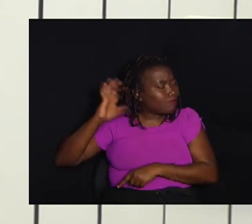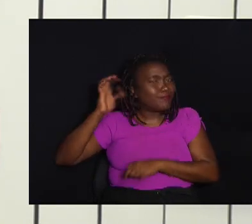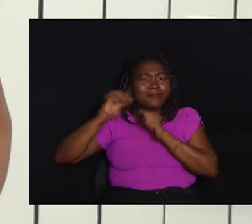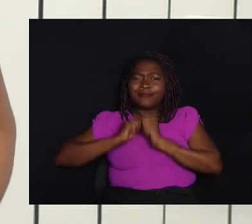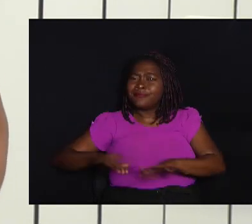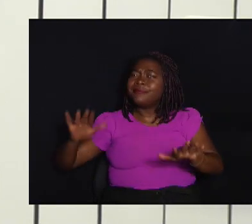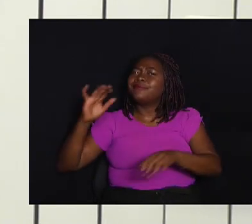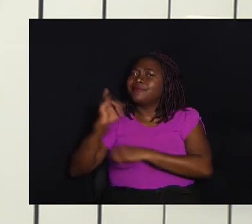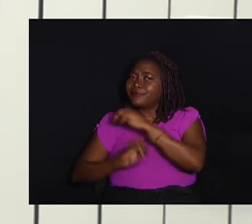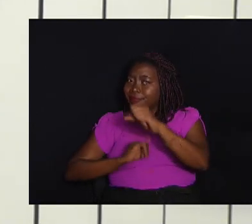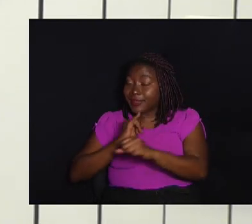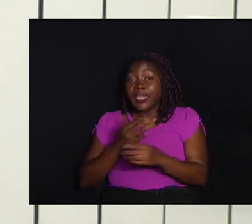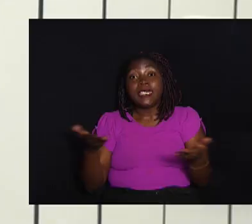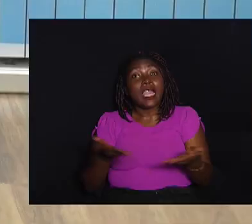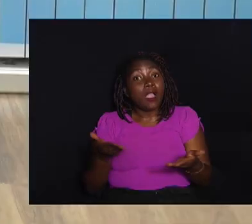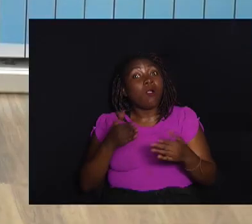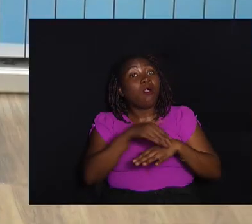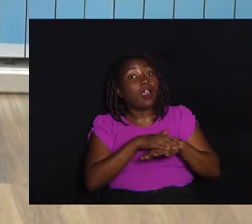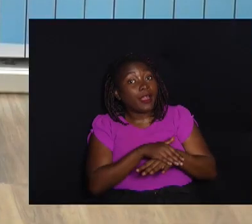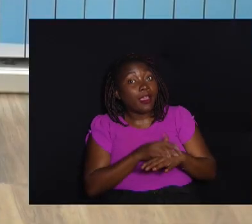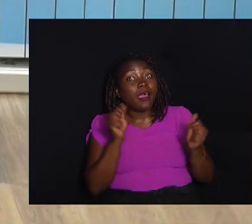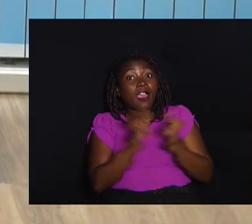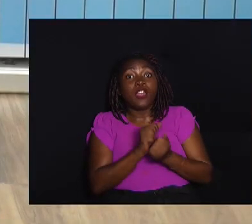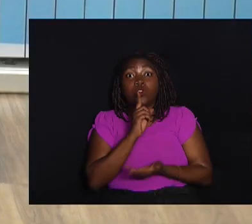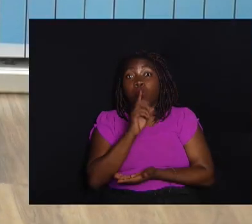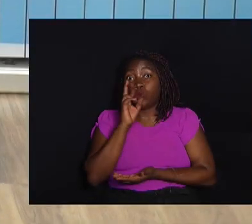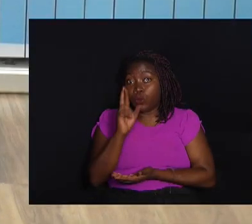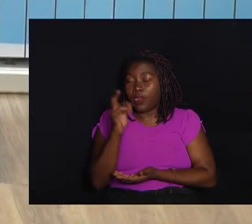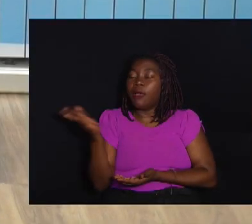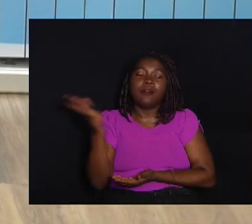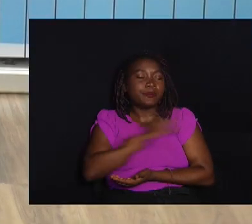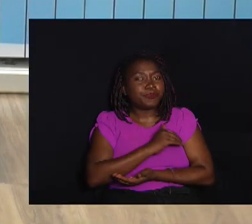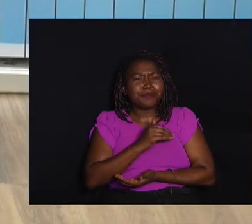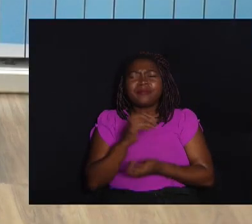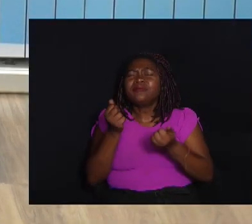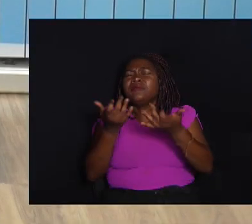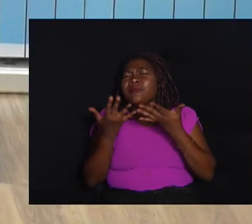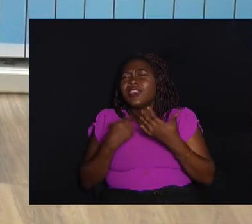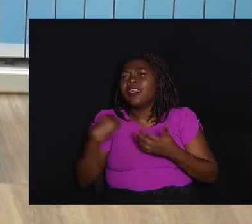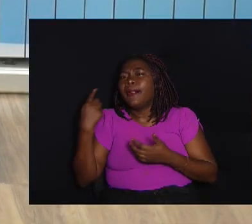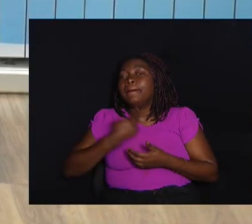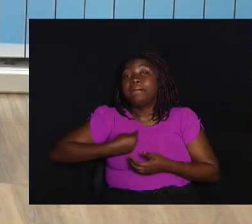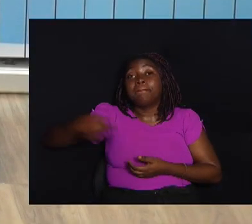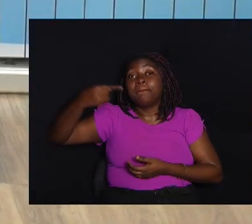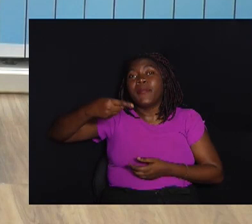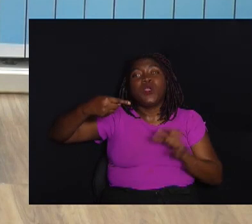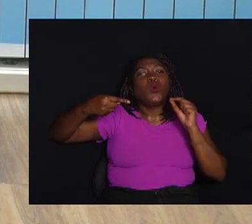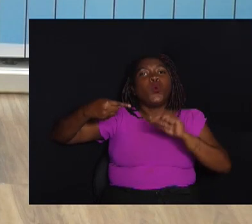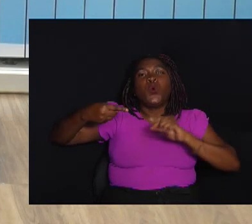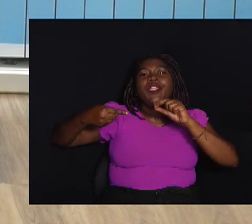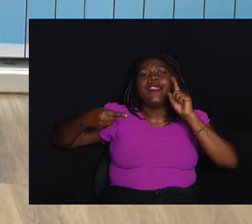das redes sociais, e agora a gente vai conversar com a doutora. Vamos lá, doutora, explica para a gente primeiro o que é